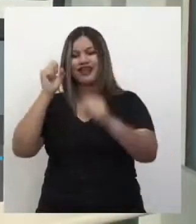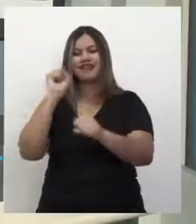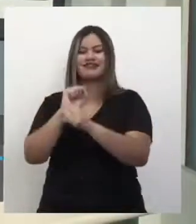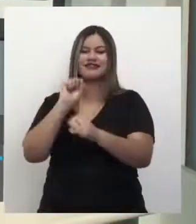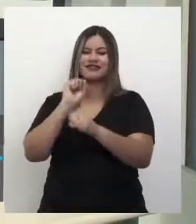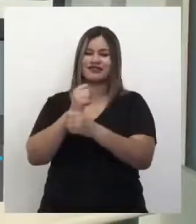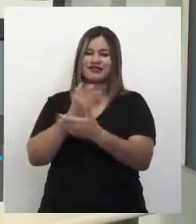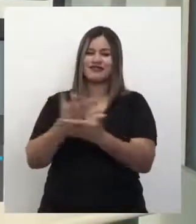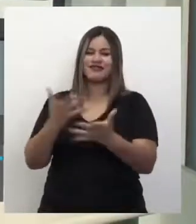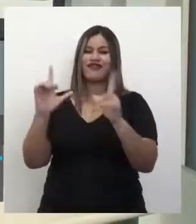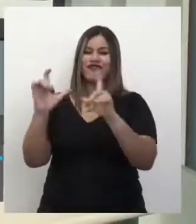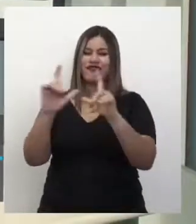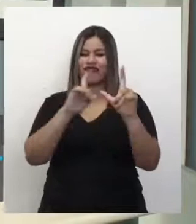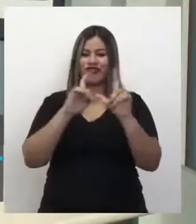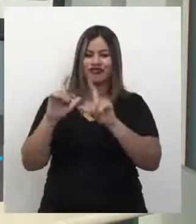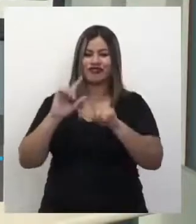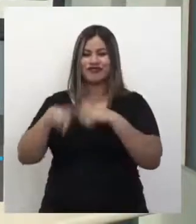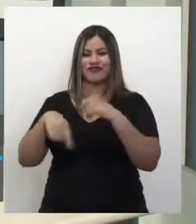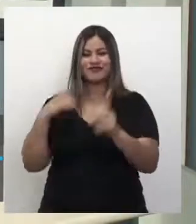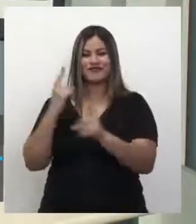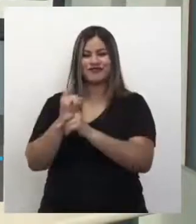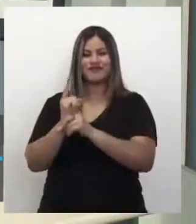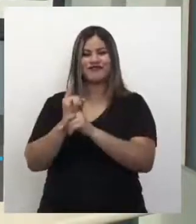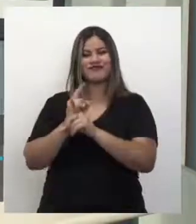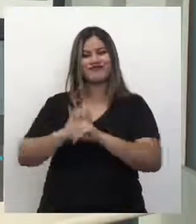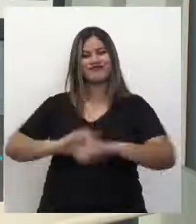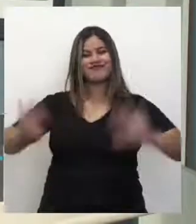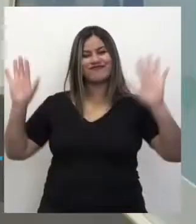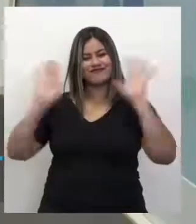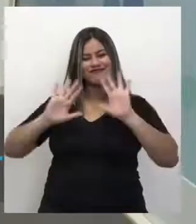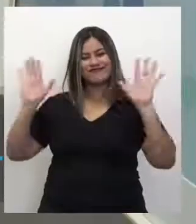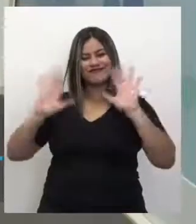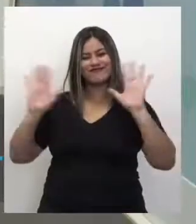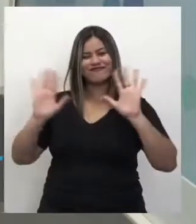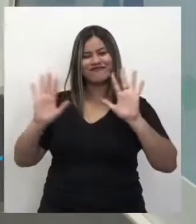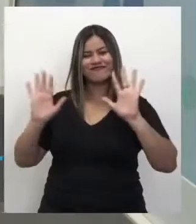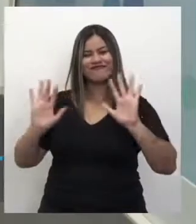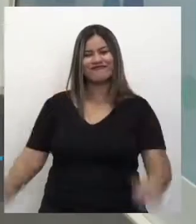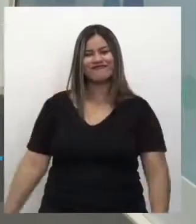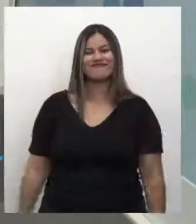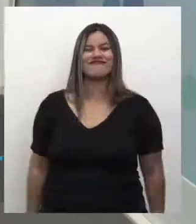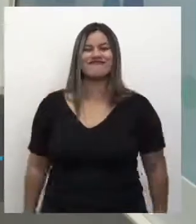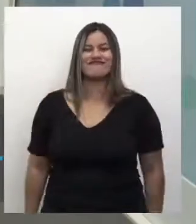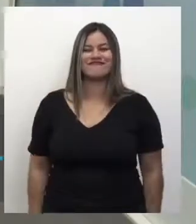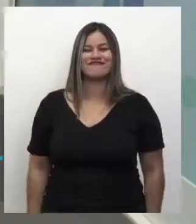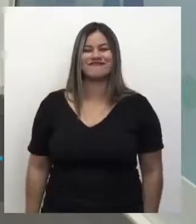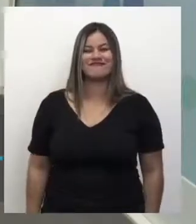as fotos de vocês e a gente se vê no ano que vem. Tchau, turma. Tchau, tchau.